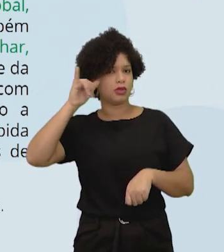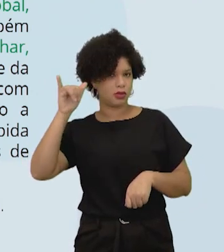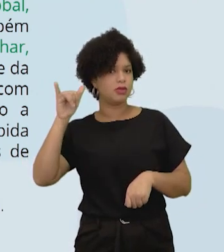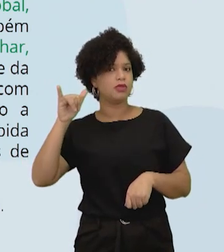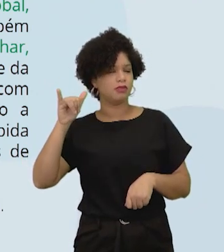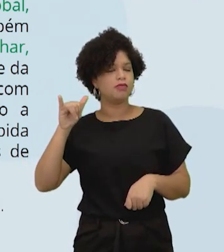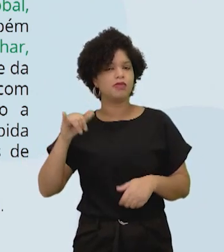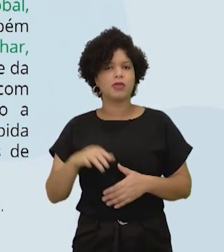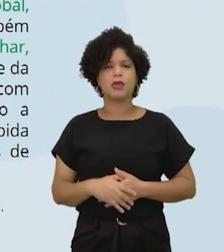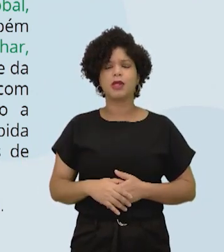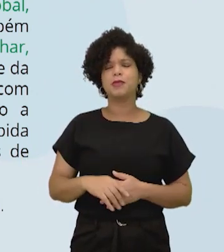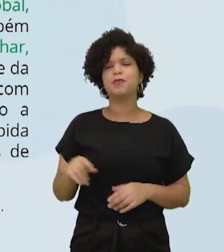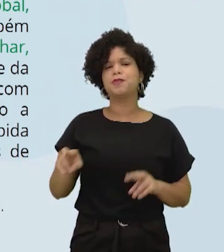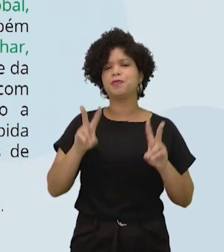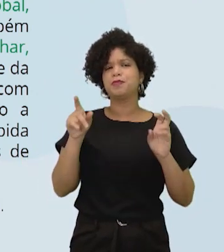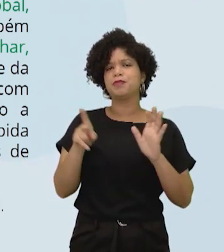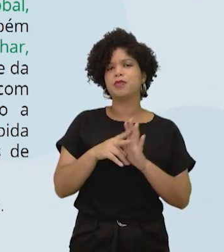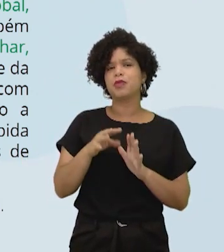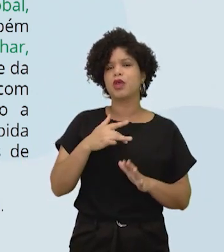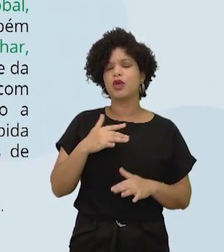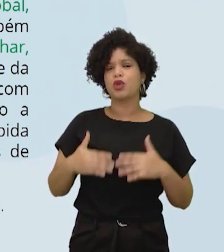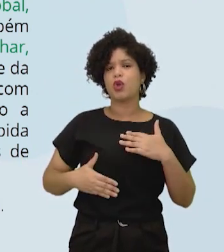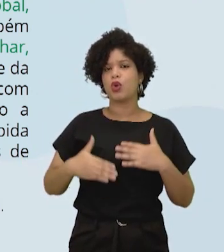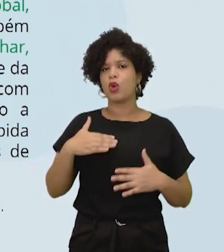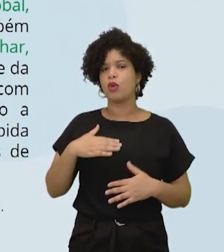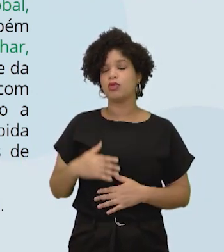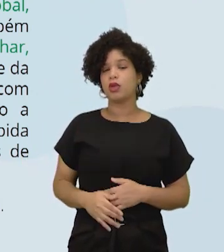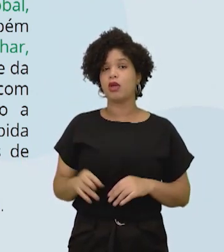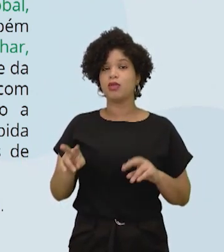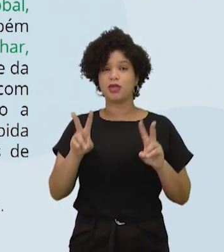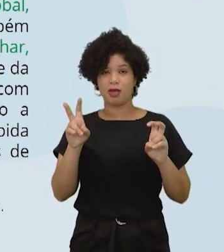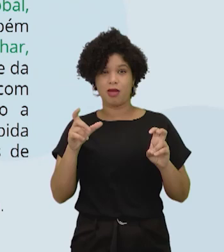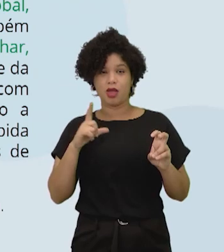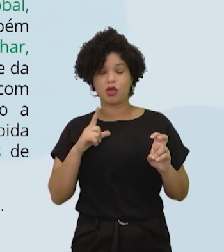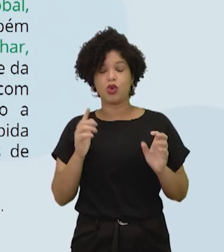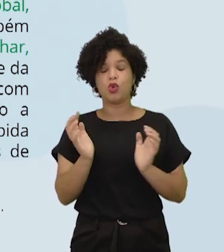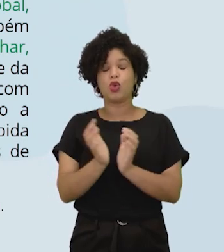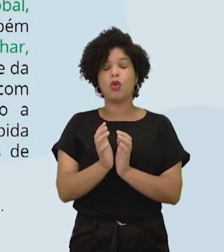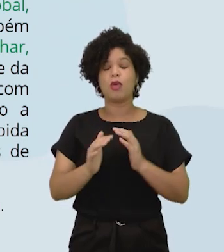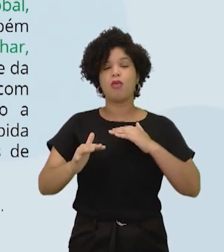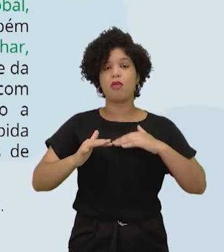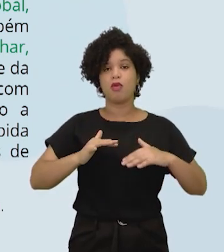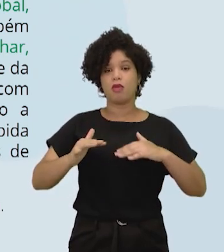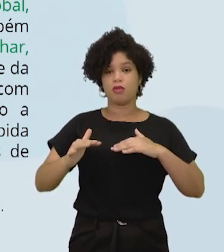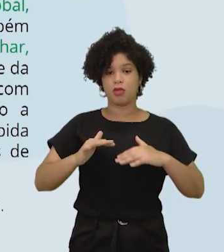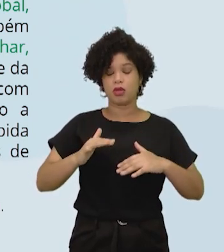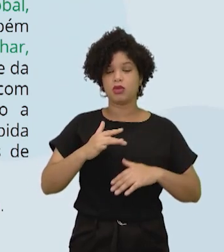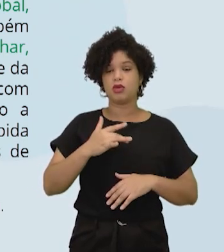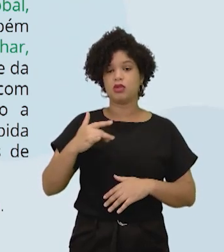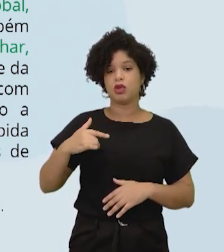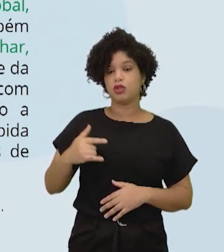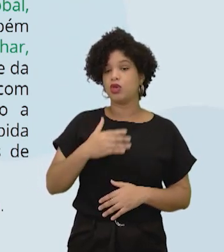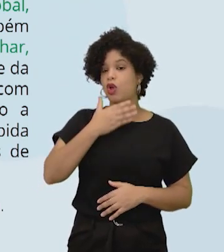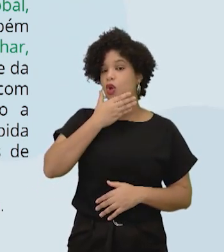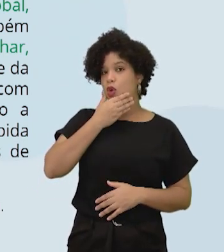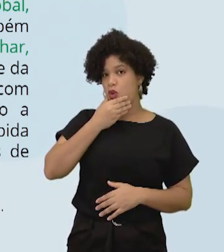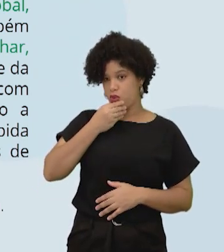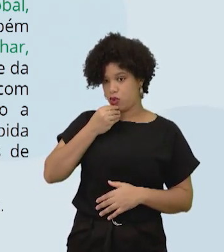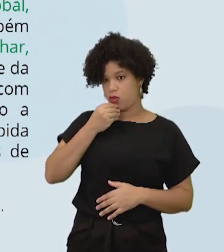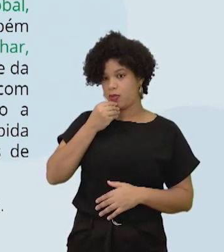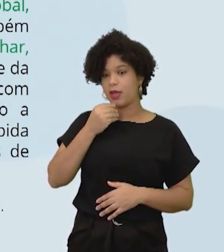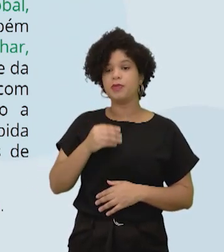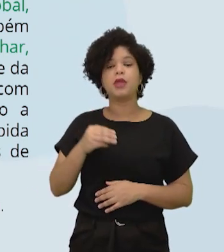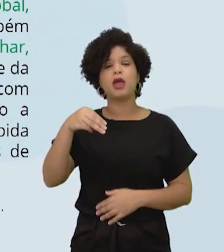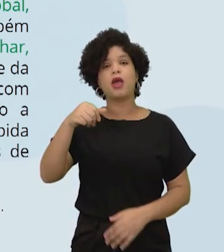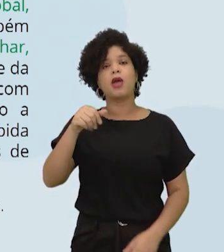Para falar sobre saúde corporal, o evento Movimento Saúde contou com a presença de Matheus Barel, formado no curso de Educação Física